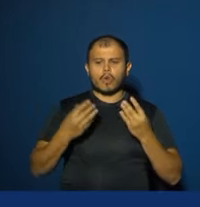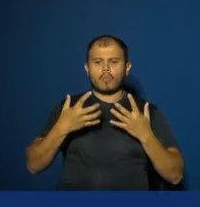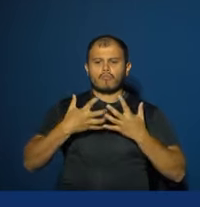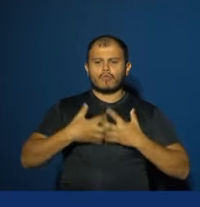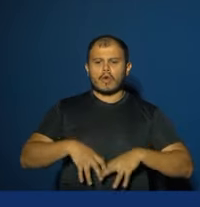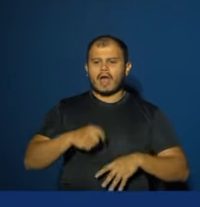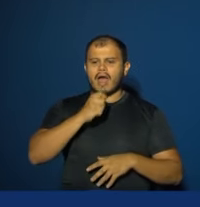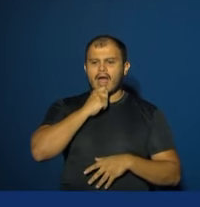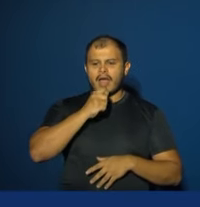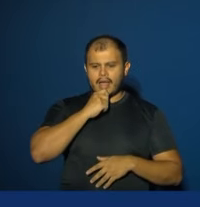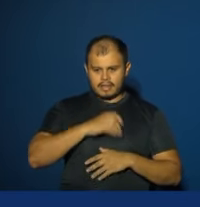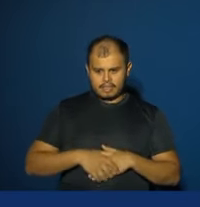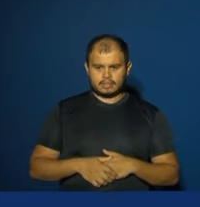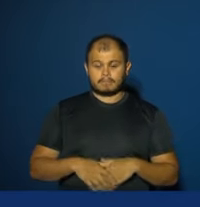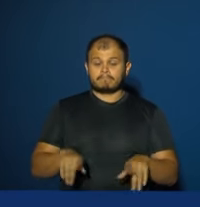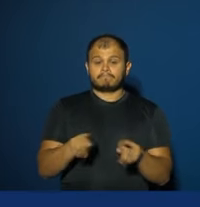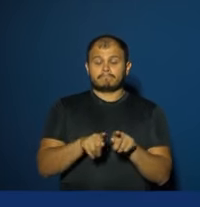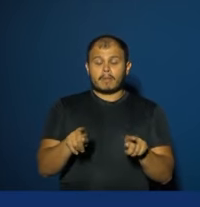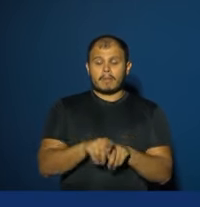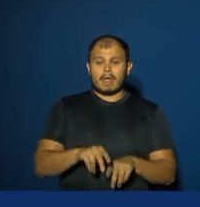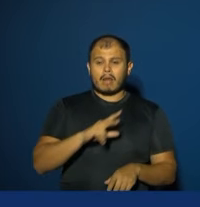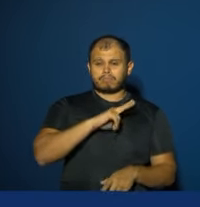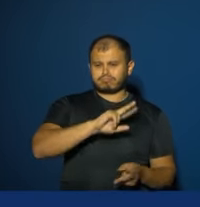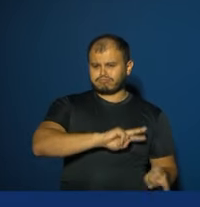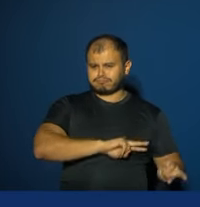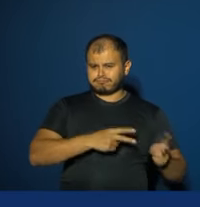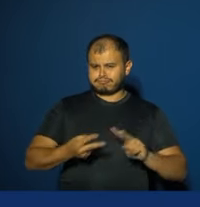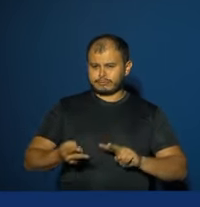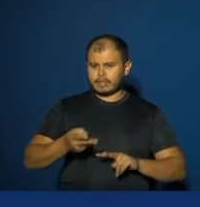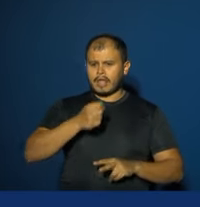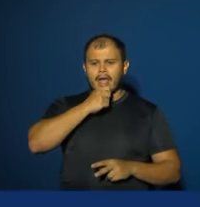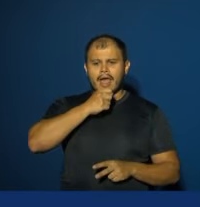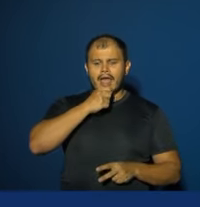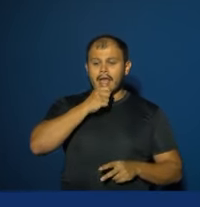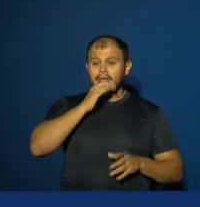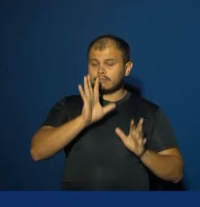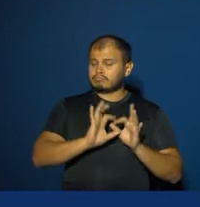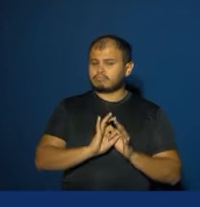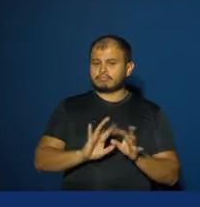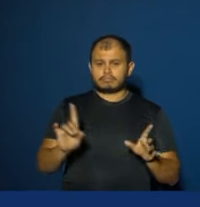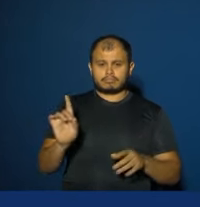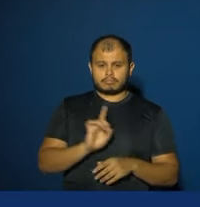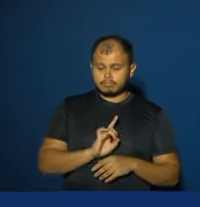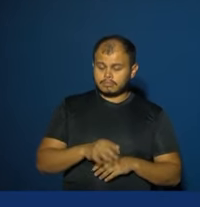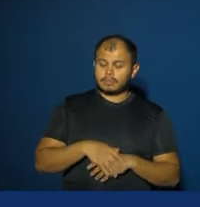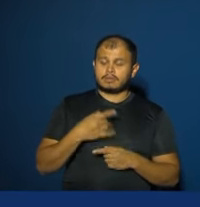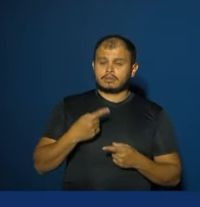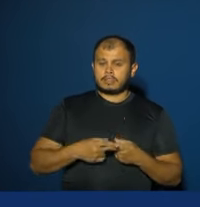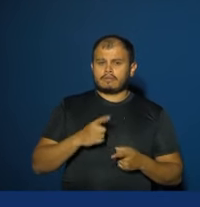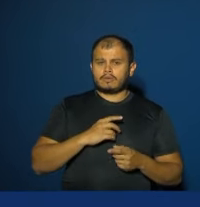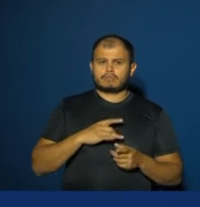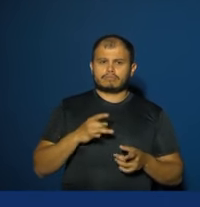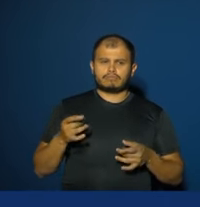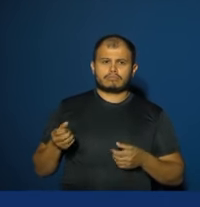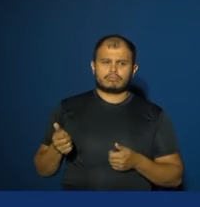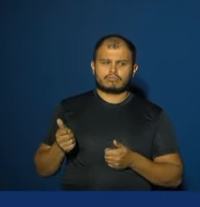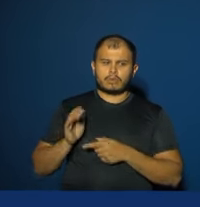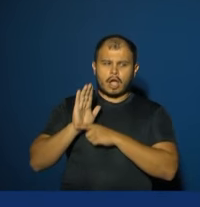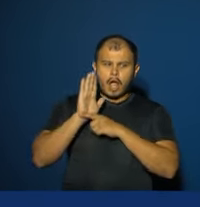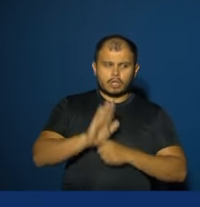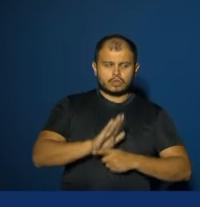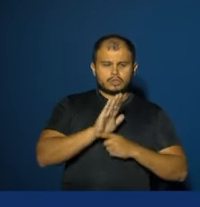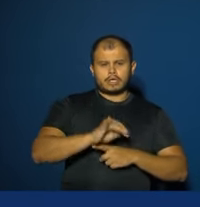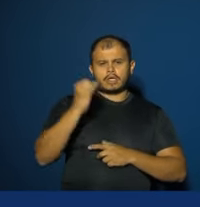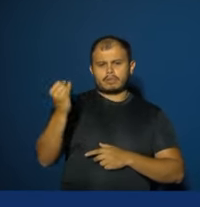privatização ela não era viável né inclusive uma das eh contribuições importantes do do novo mar